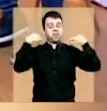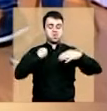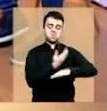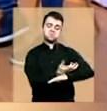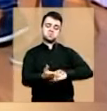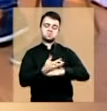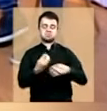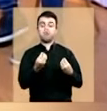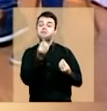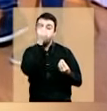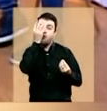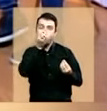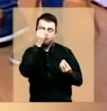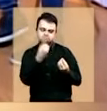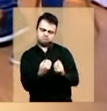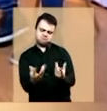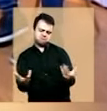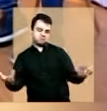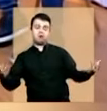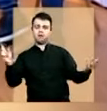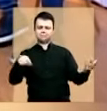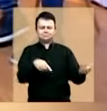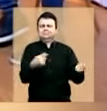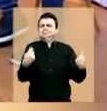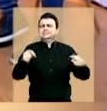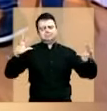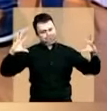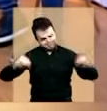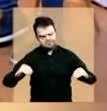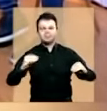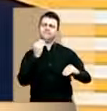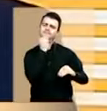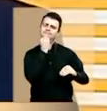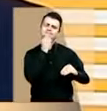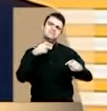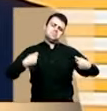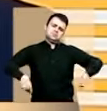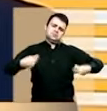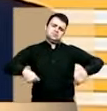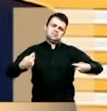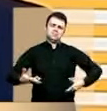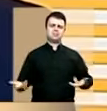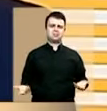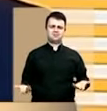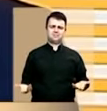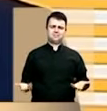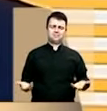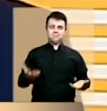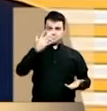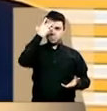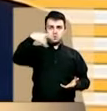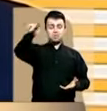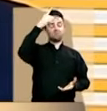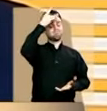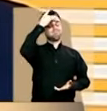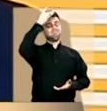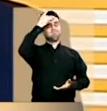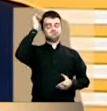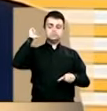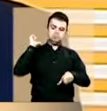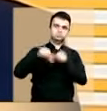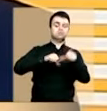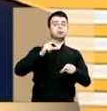bonito. E aí, quando chega a conta, você fala, não tem necessidade desse refletor, vou desligar ele. E então, acaba se tornando uma